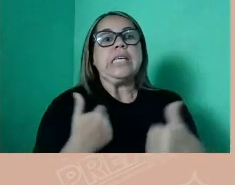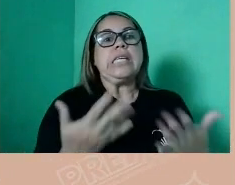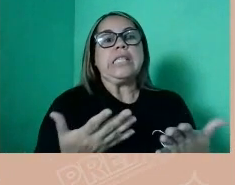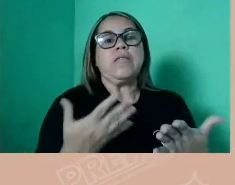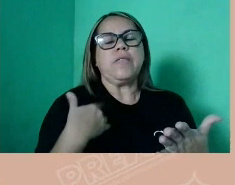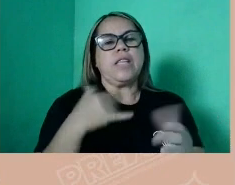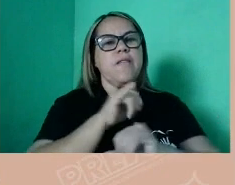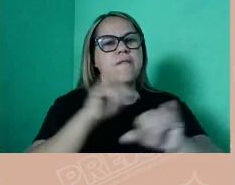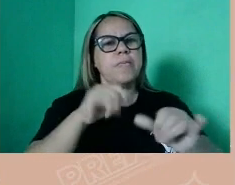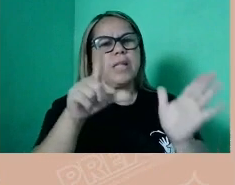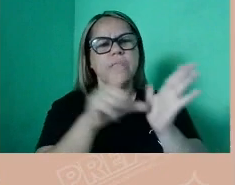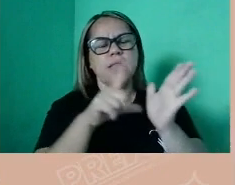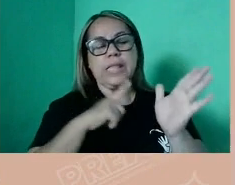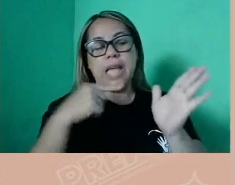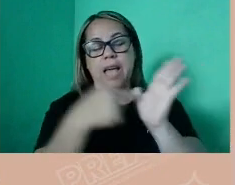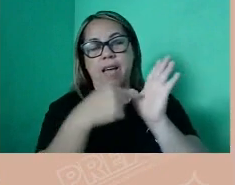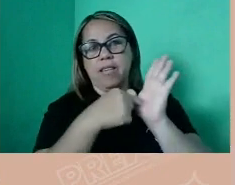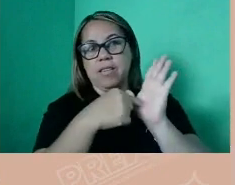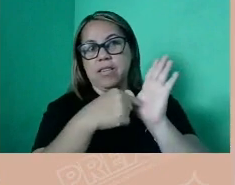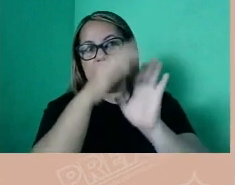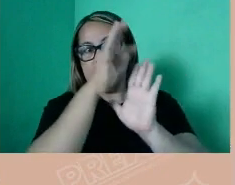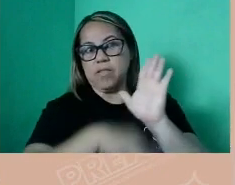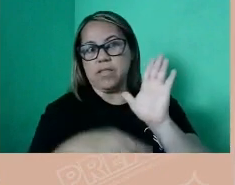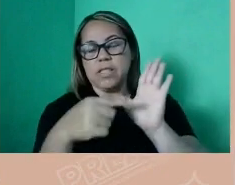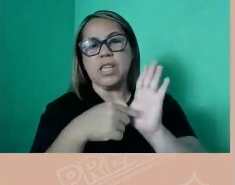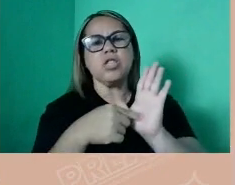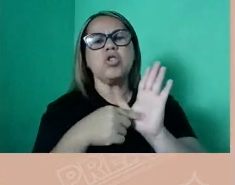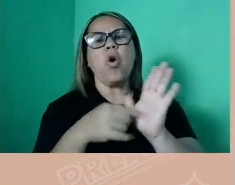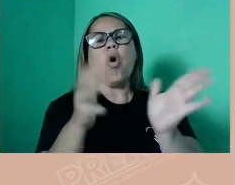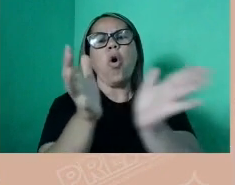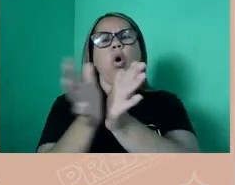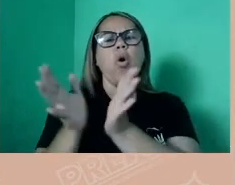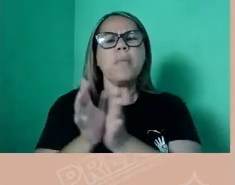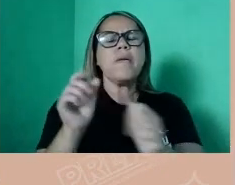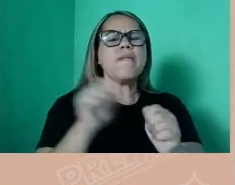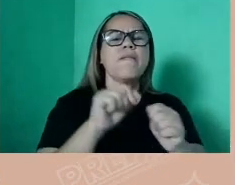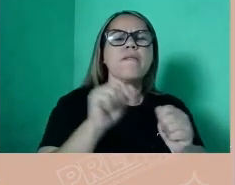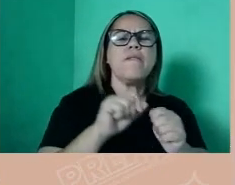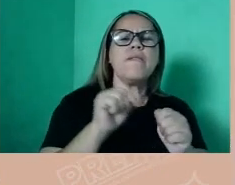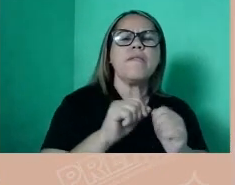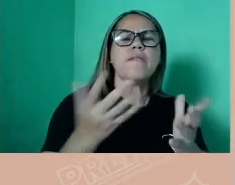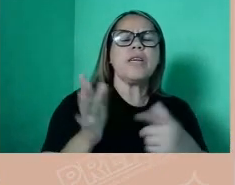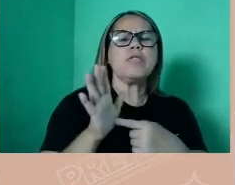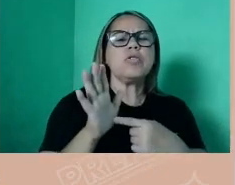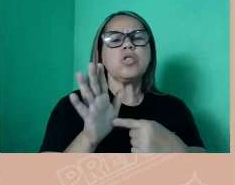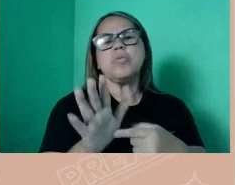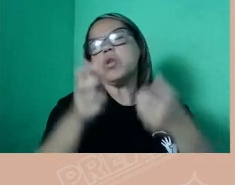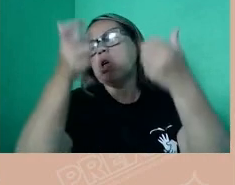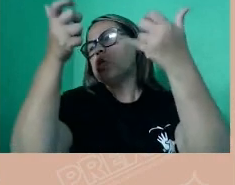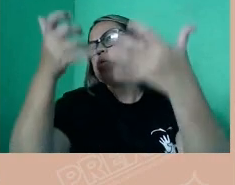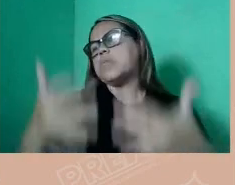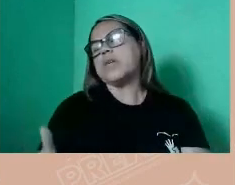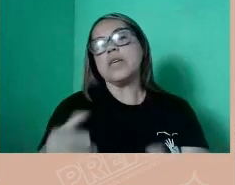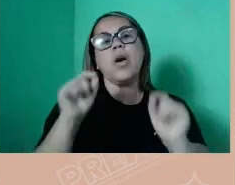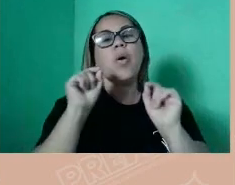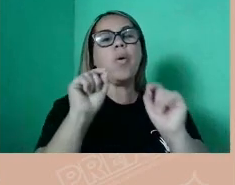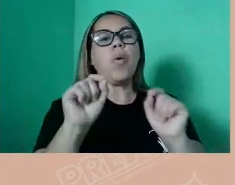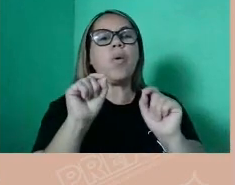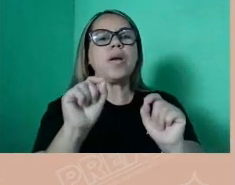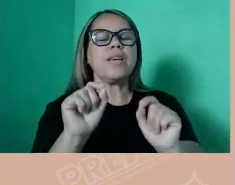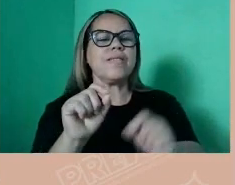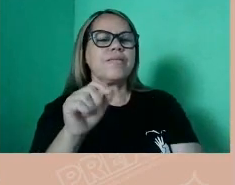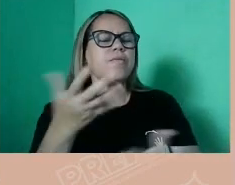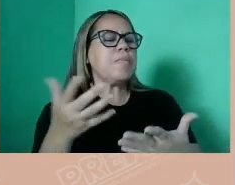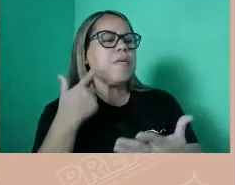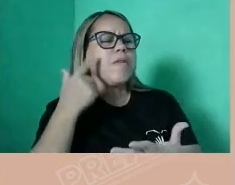texto pode-se afirmar que o grupo realiza a atividade em destaque tendo como justificativa que então vamos ver qual